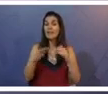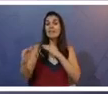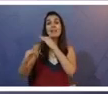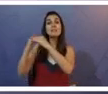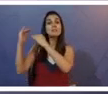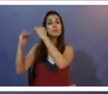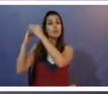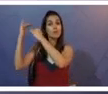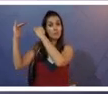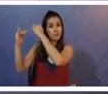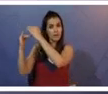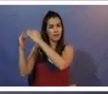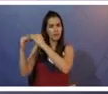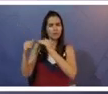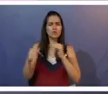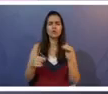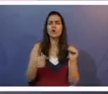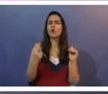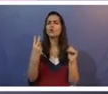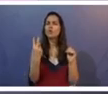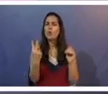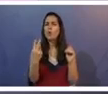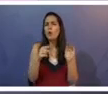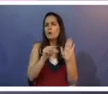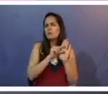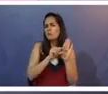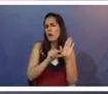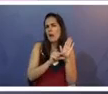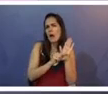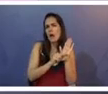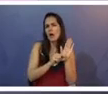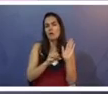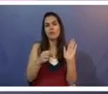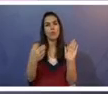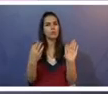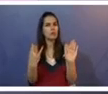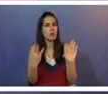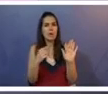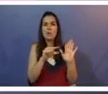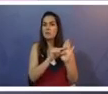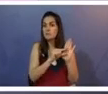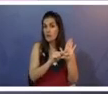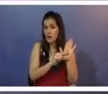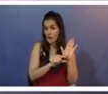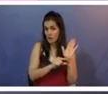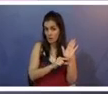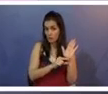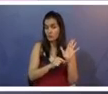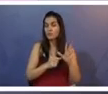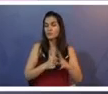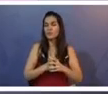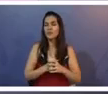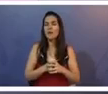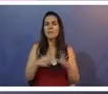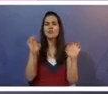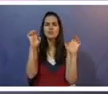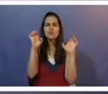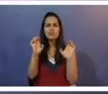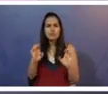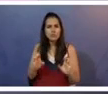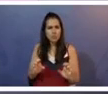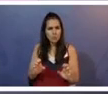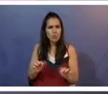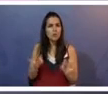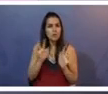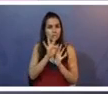parágrafos, geralmente de 2 ou mais, um parágrafo só para um desenvolvimento do corpo do texto, dependendo do assunto é pouco,